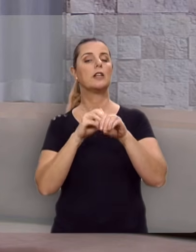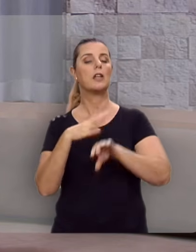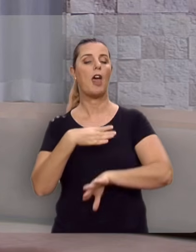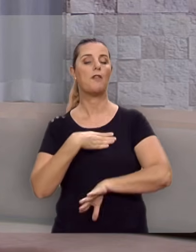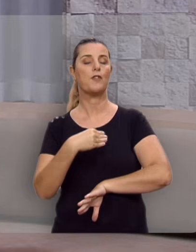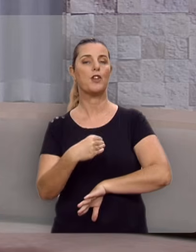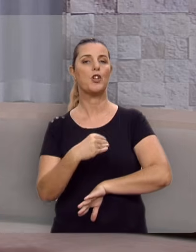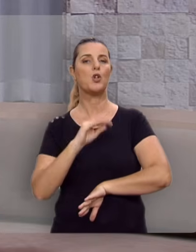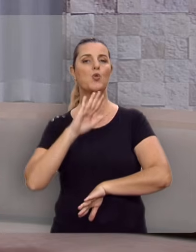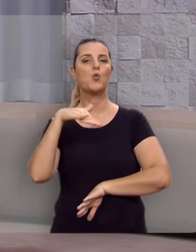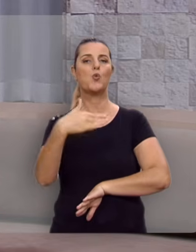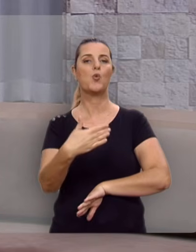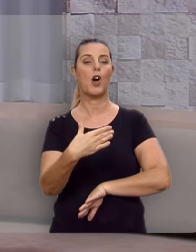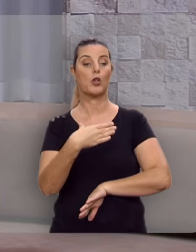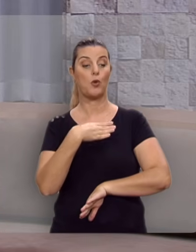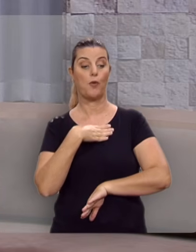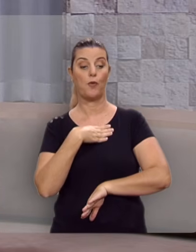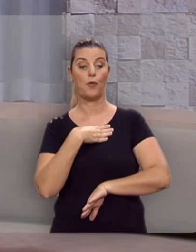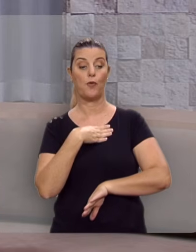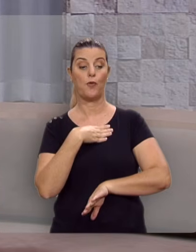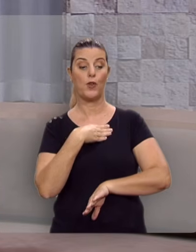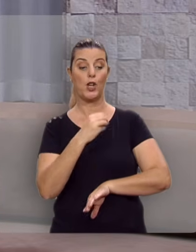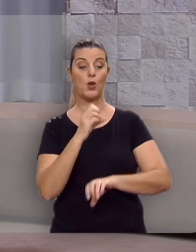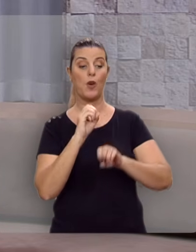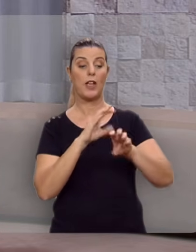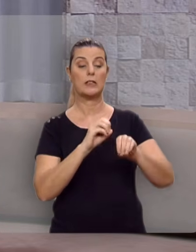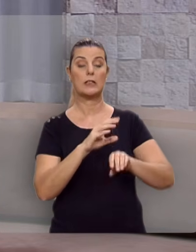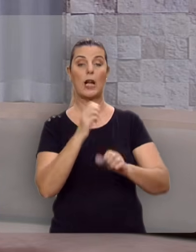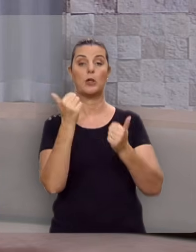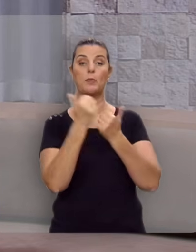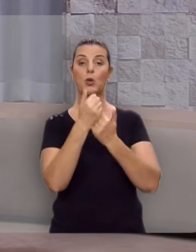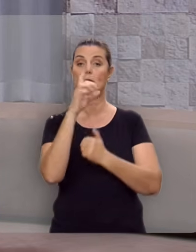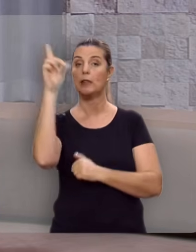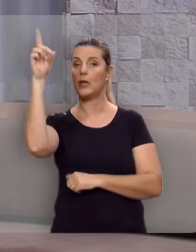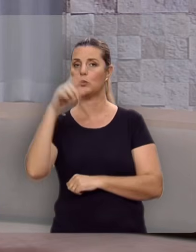ensinar aos filhos quando eles foram ensinados por Deus.